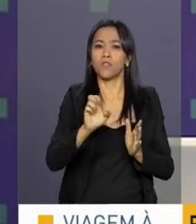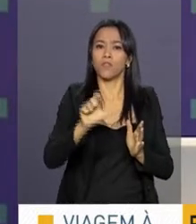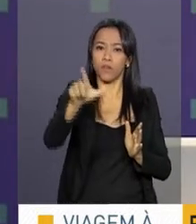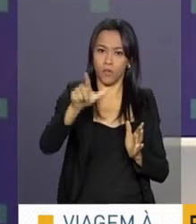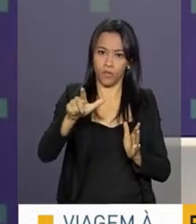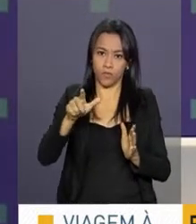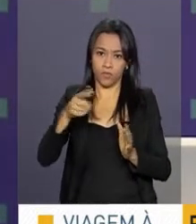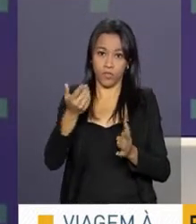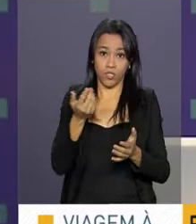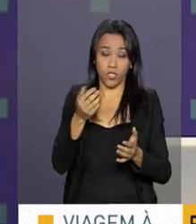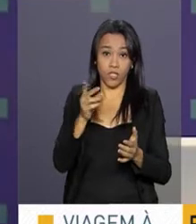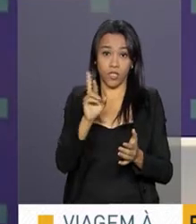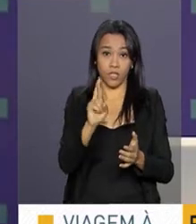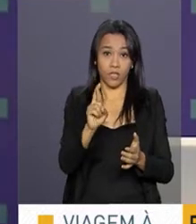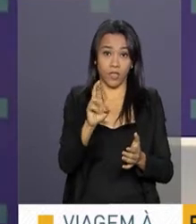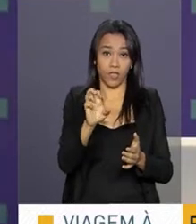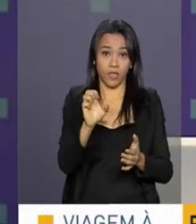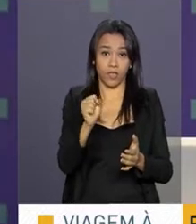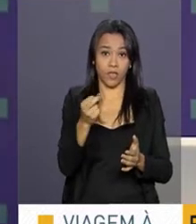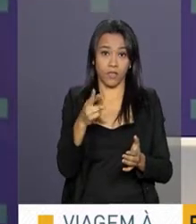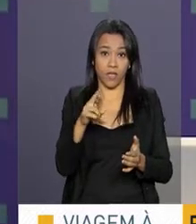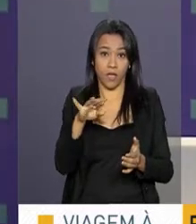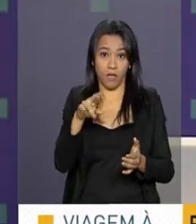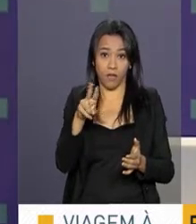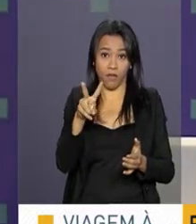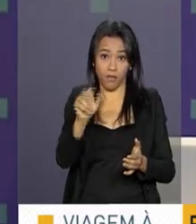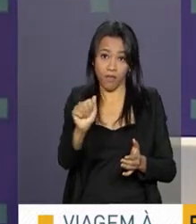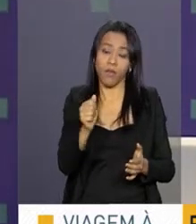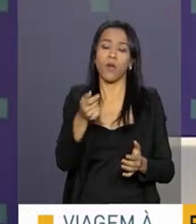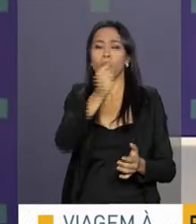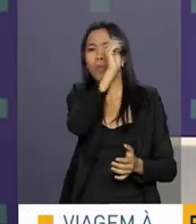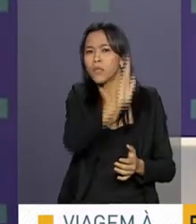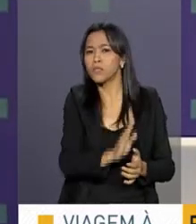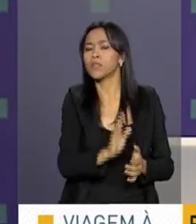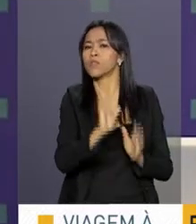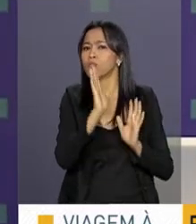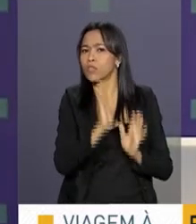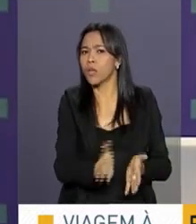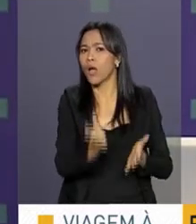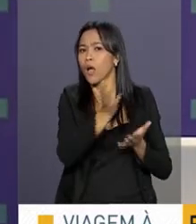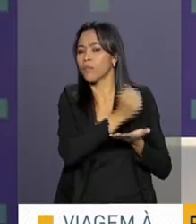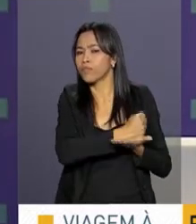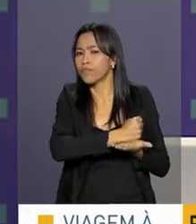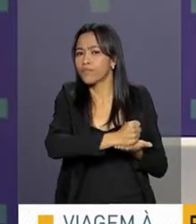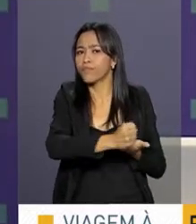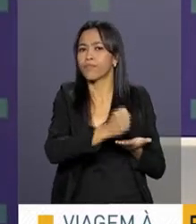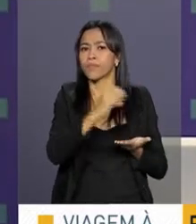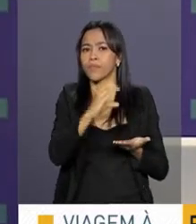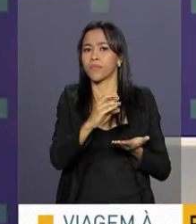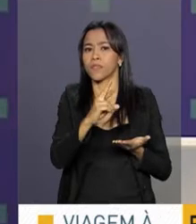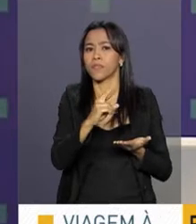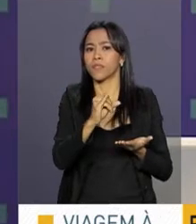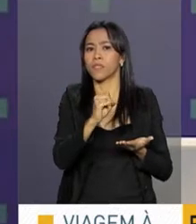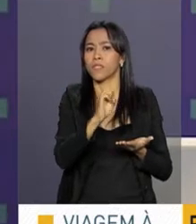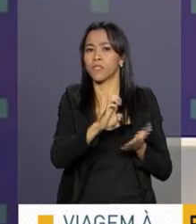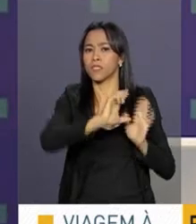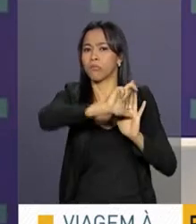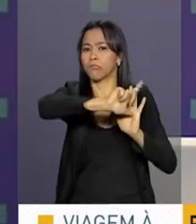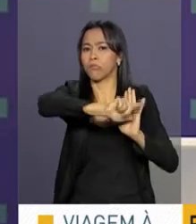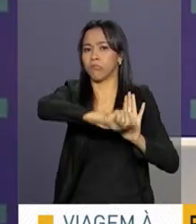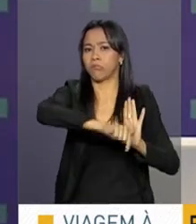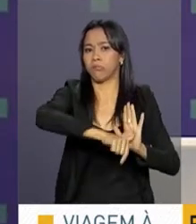de vulnerabilidade externa. O Brasil ultrapassou essa crise, como eu disse, de recessão, mas em momento